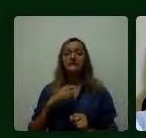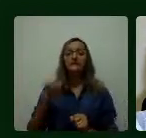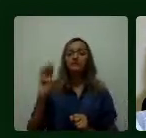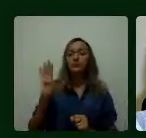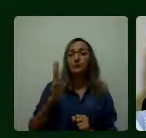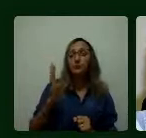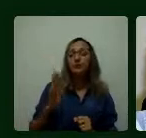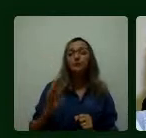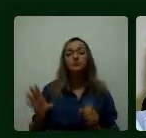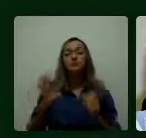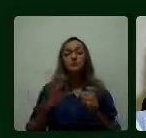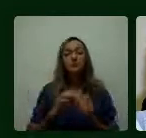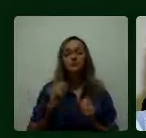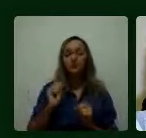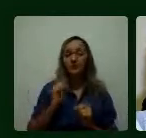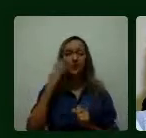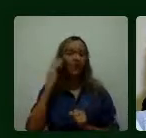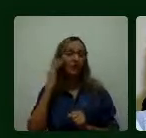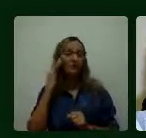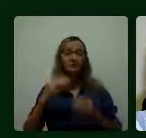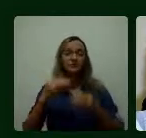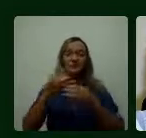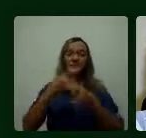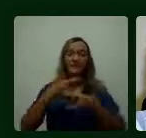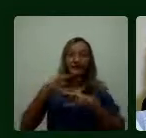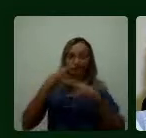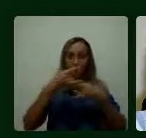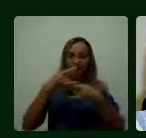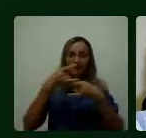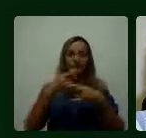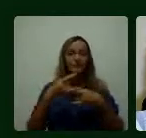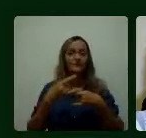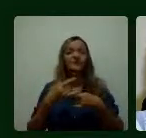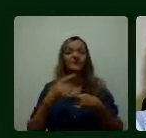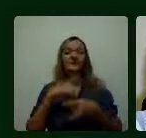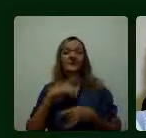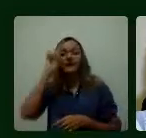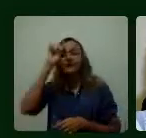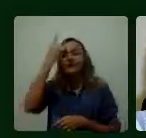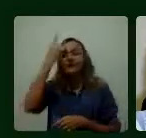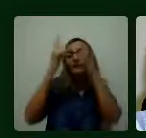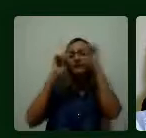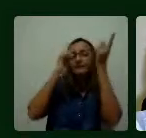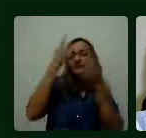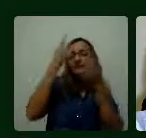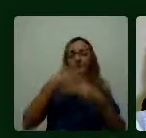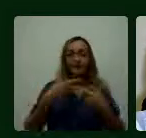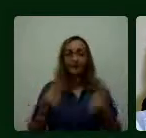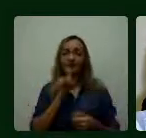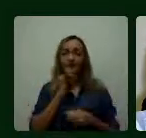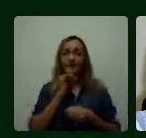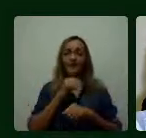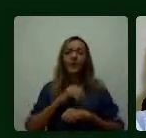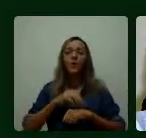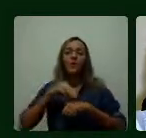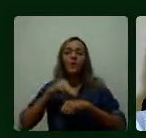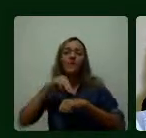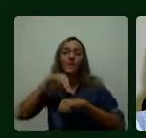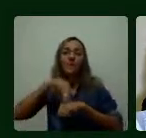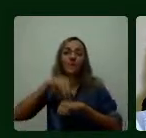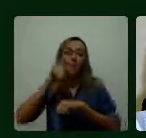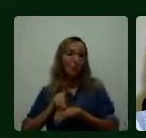Então, artesanato está dentro. É agroindústria, né? Então, tá muito dentro. Traga essa ideia